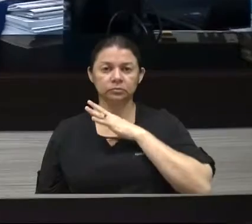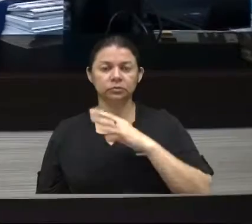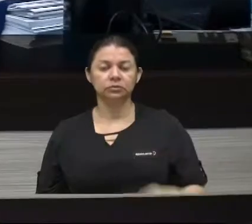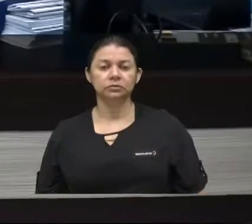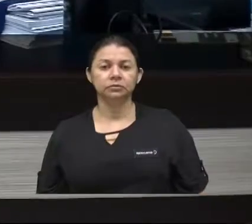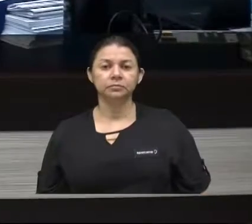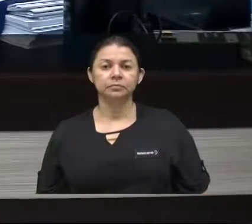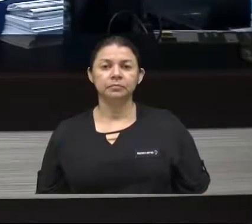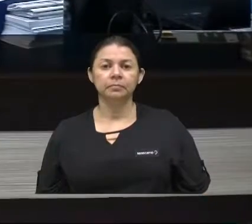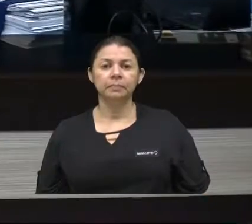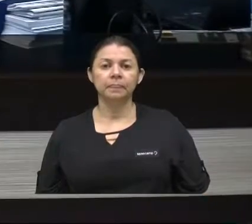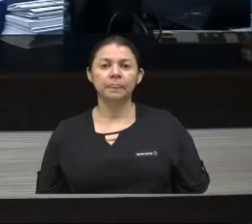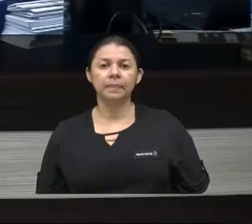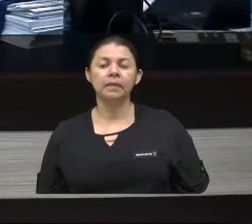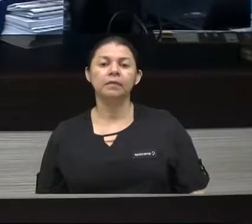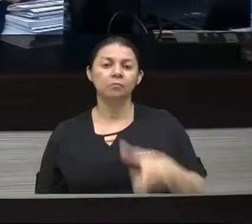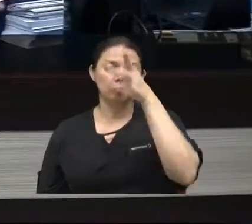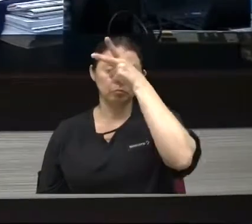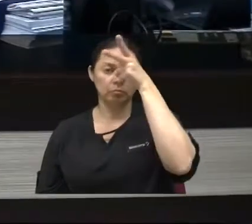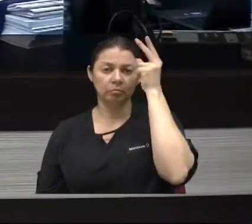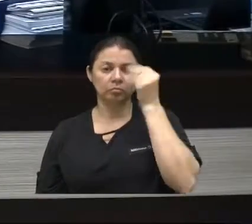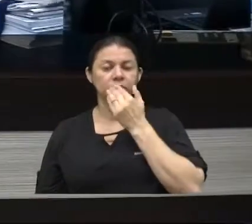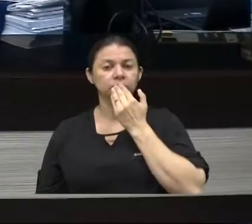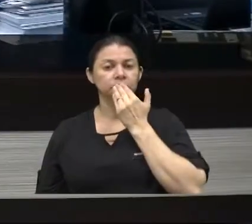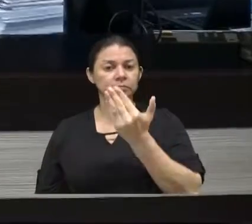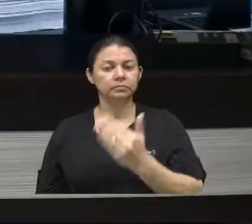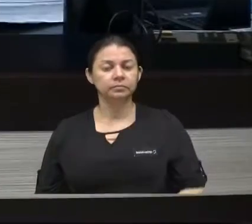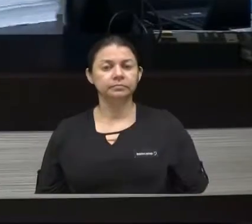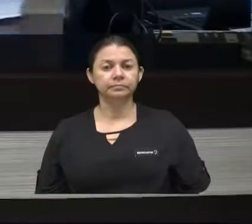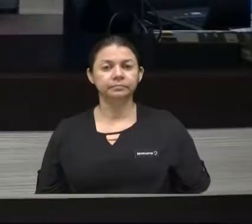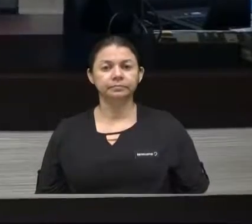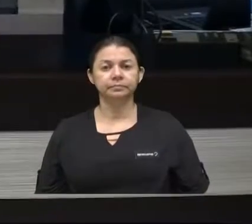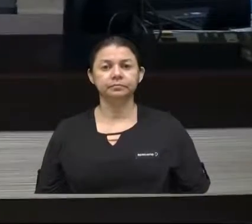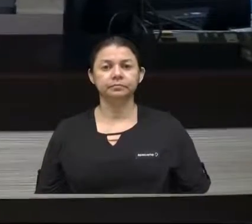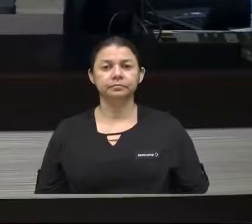Mário Celso Botion, Prefeito Municipal.